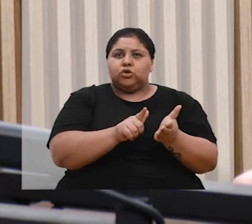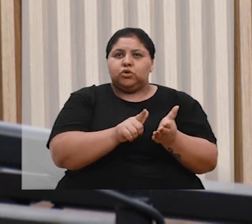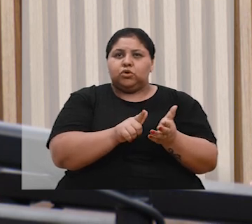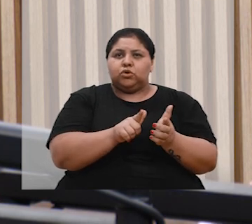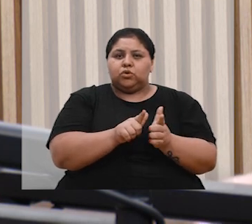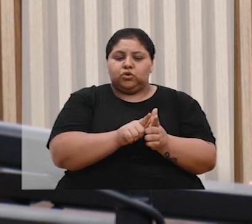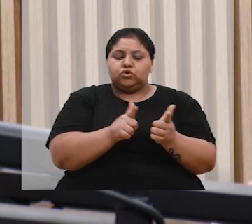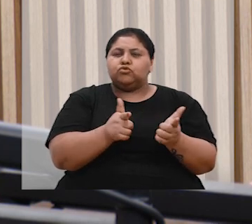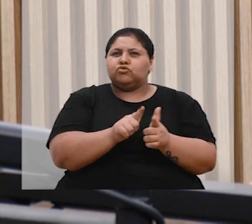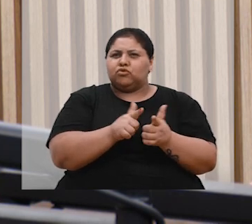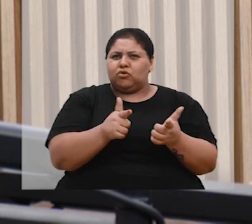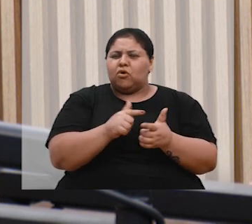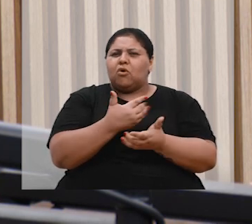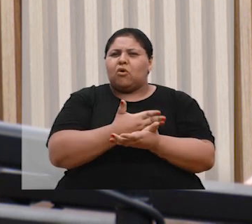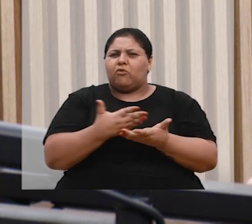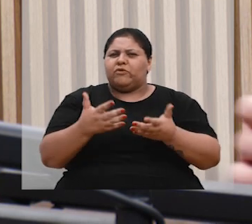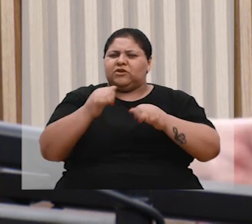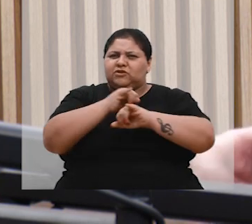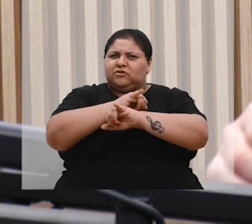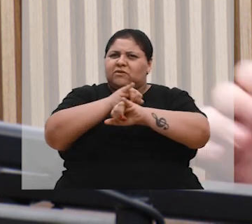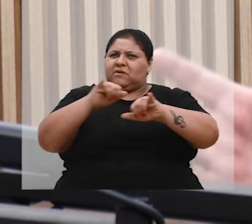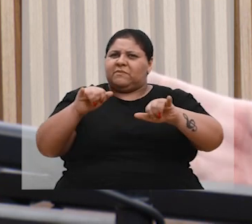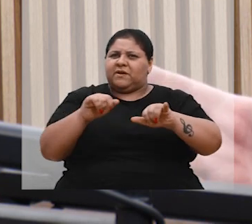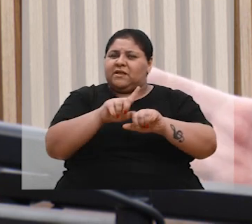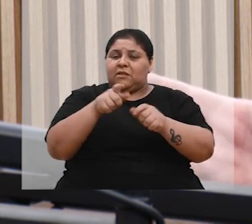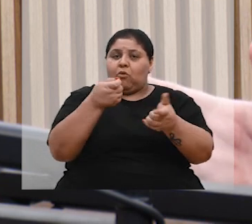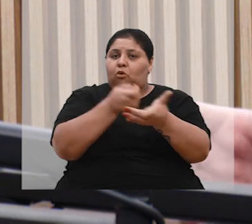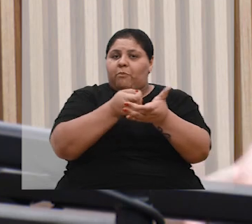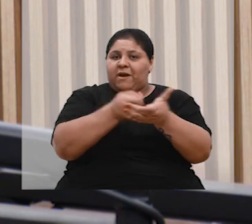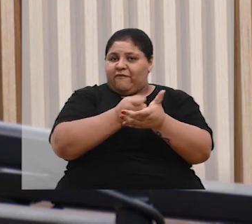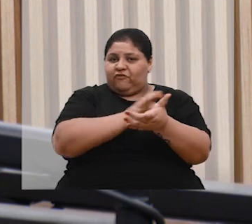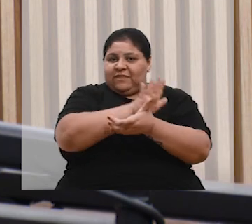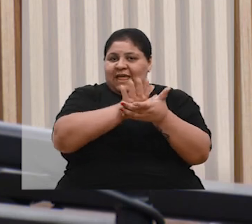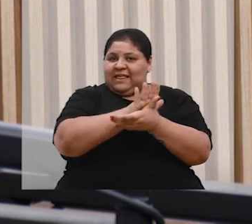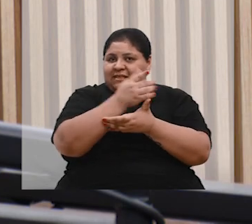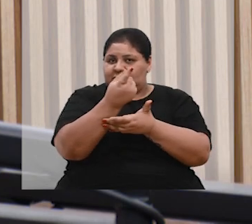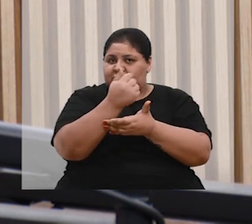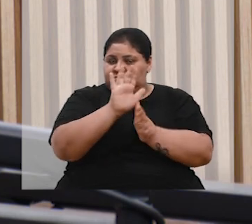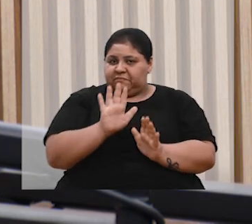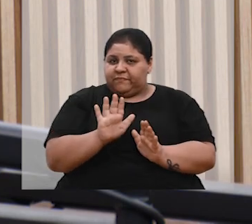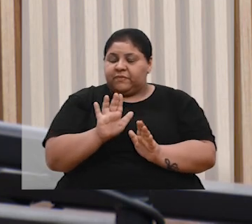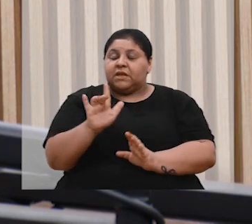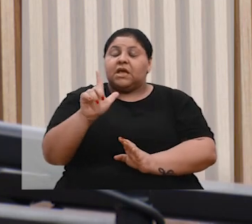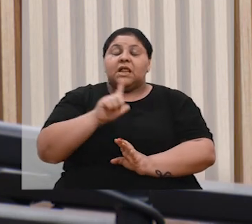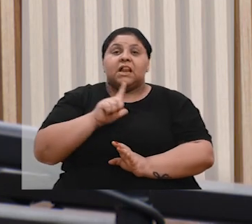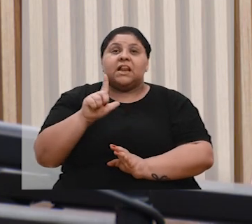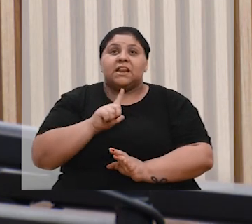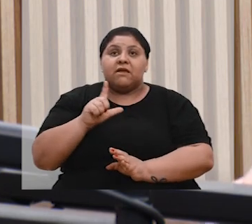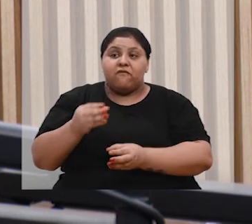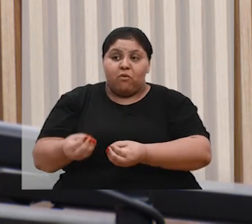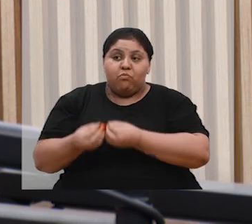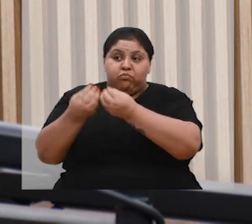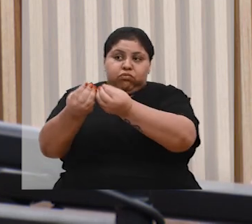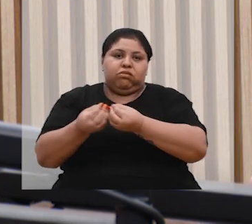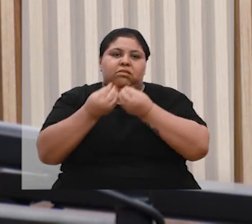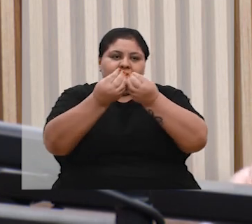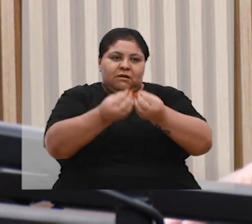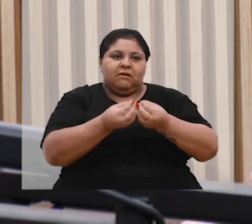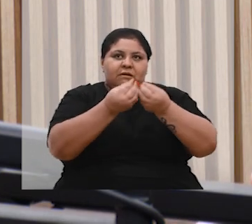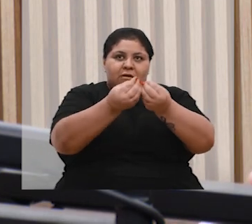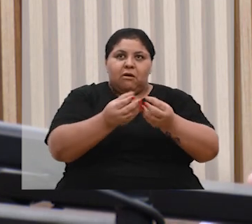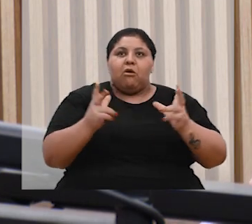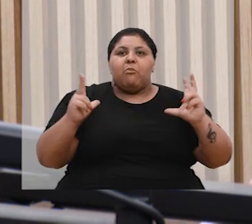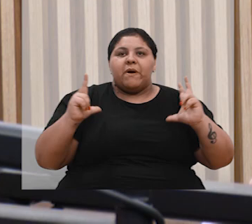jornais da época, se lançou campanhas, os jornais não cobraram por isso, né? E houve muitas doações